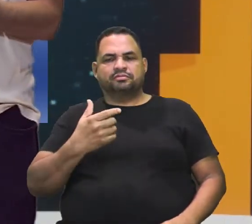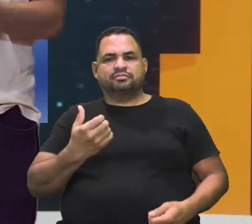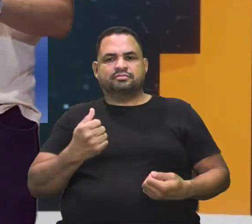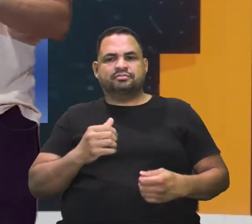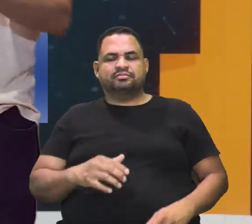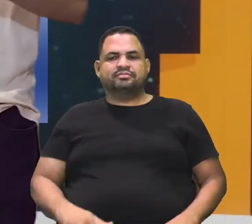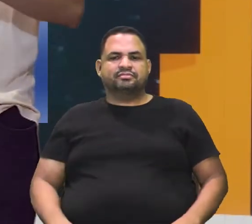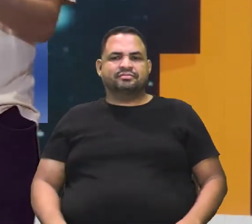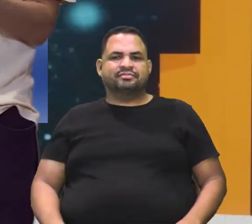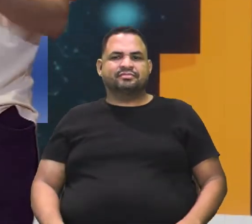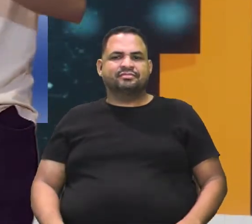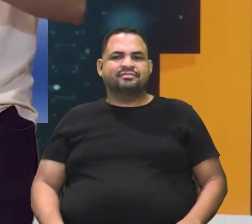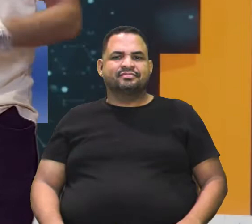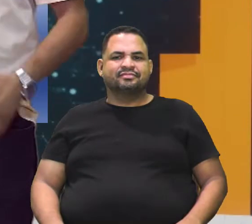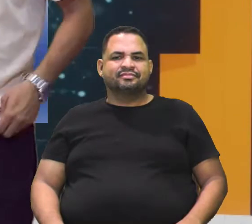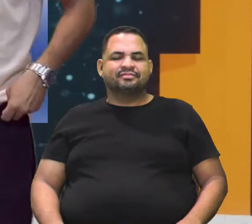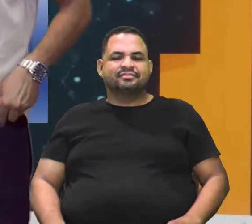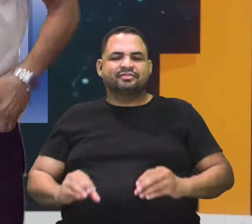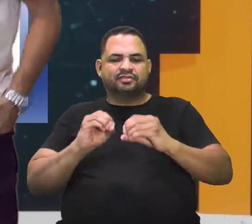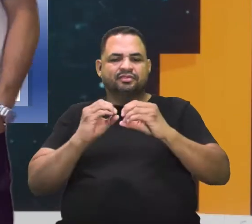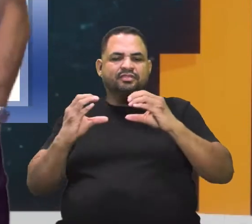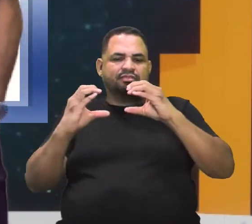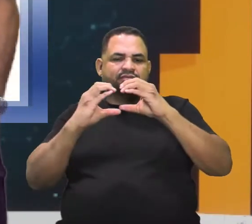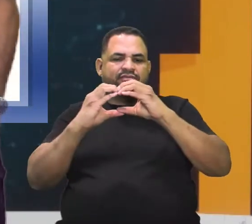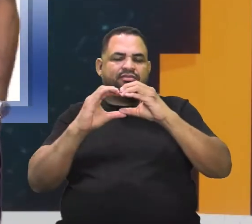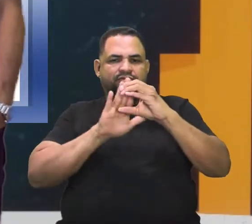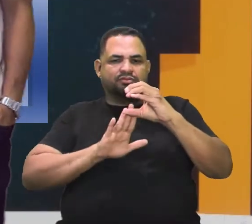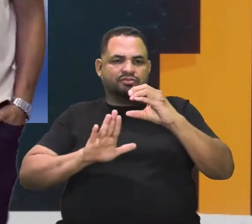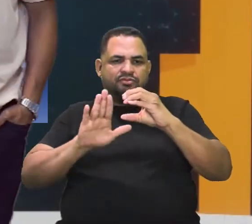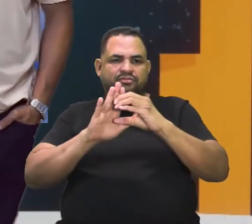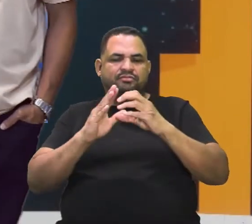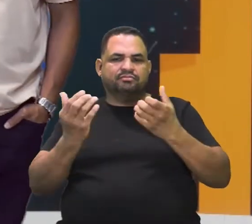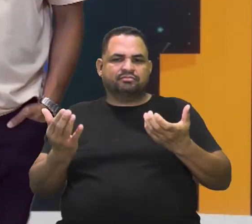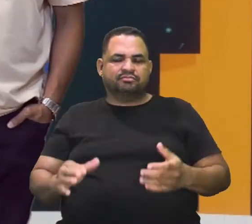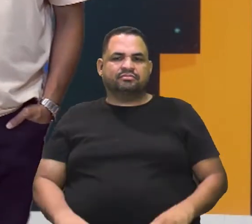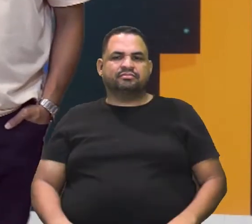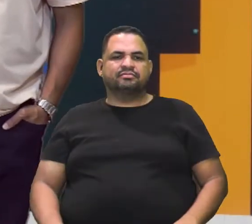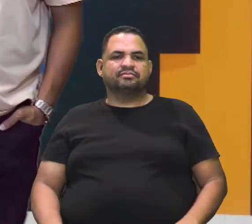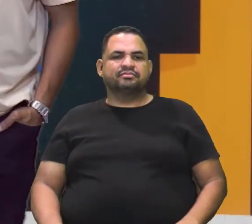um tá, né, acoplando o outro, então pode.